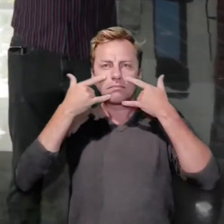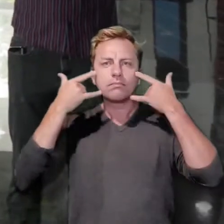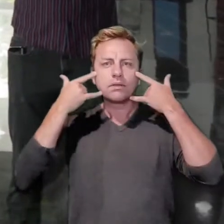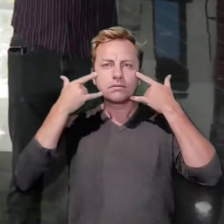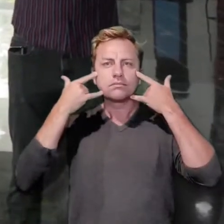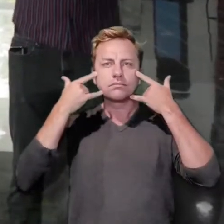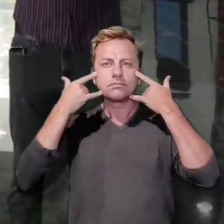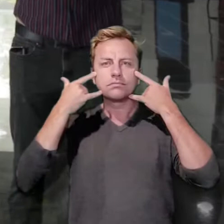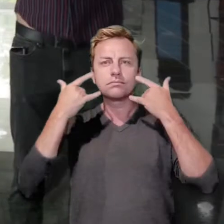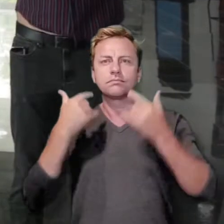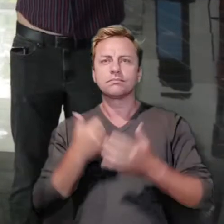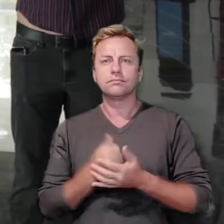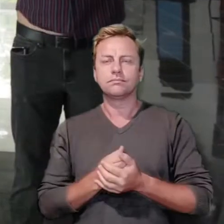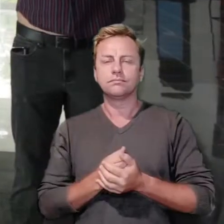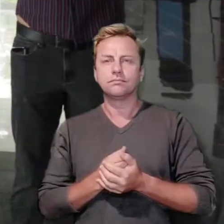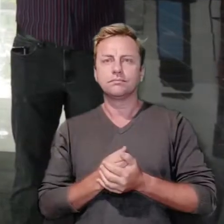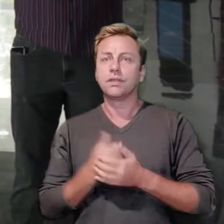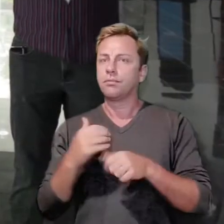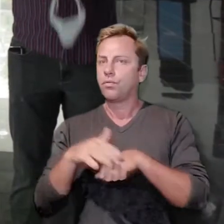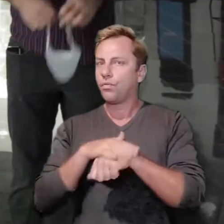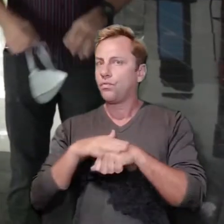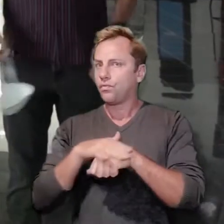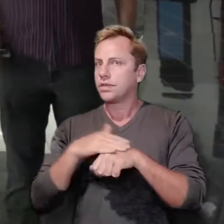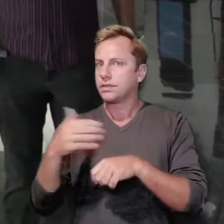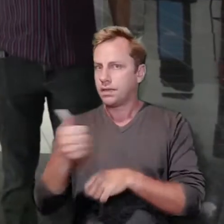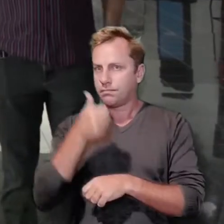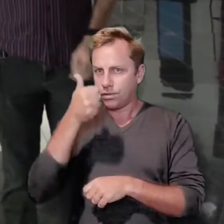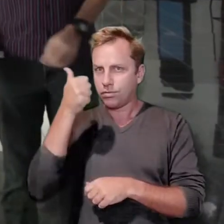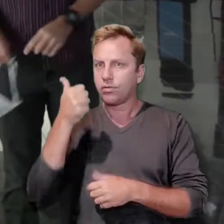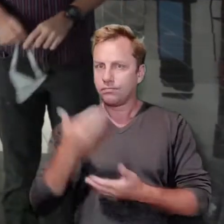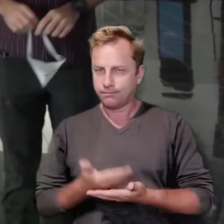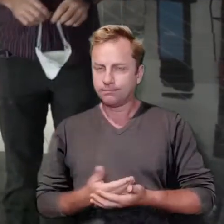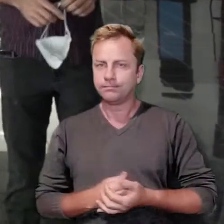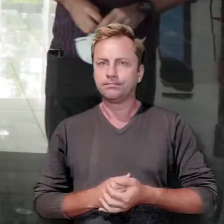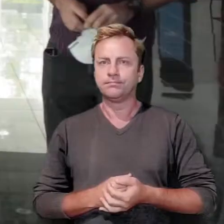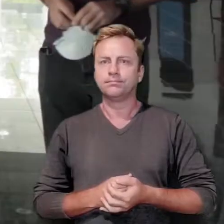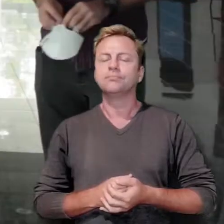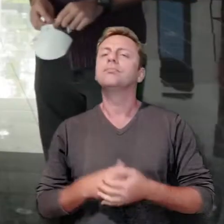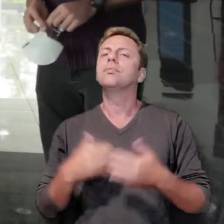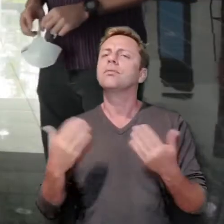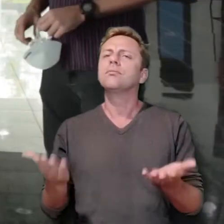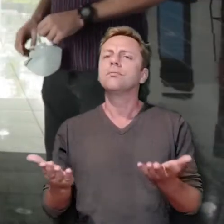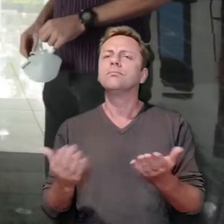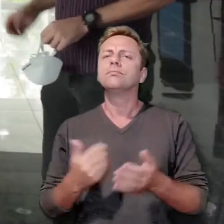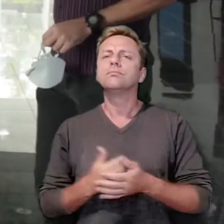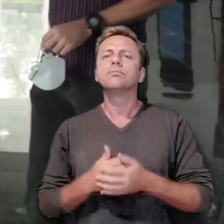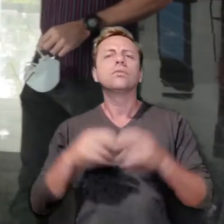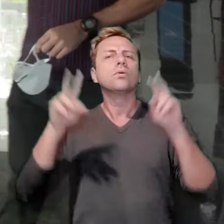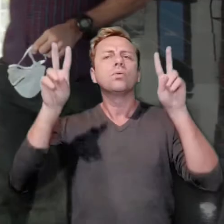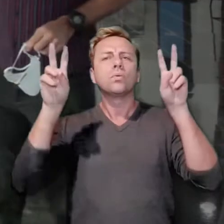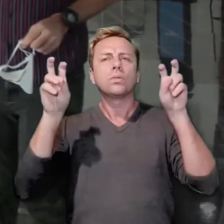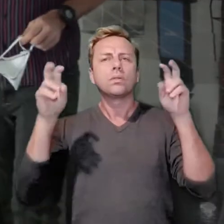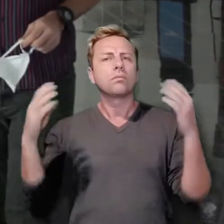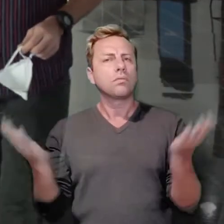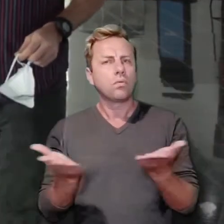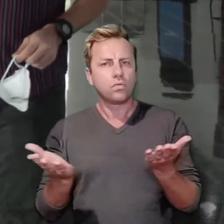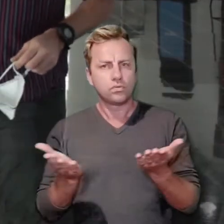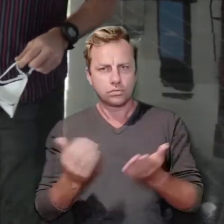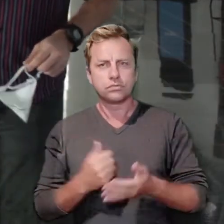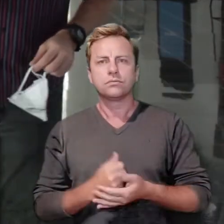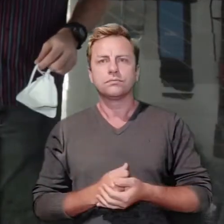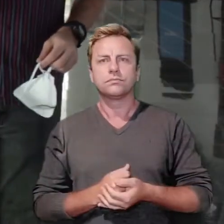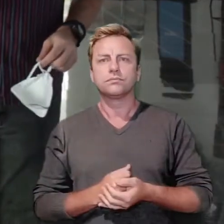minha máscara para a gente poder conversar um pouco melhor. Bom, o tema de